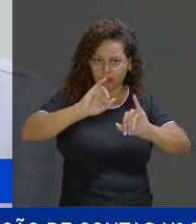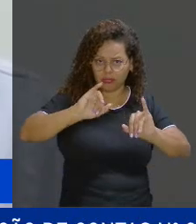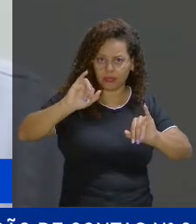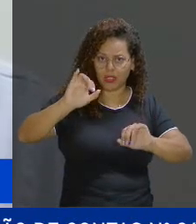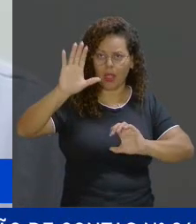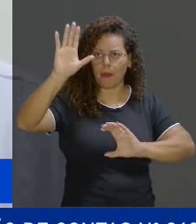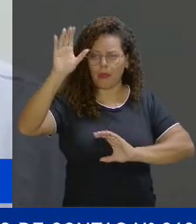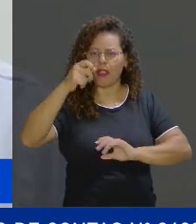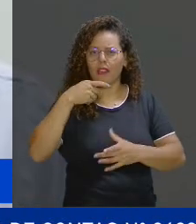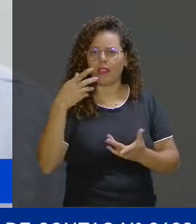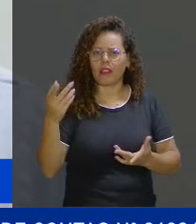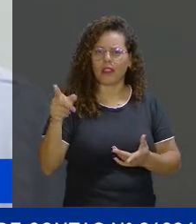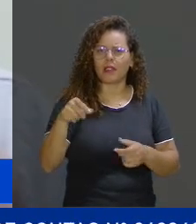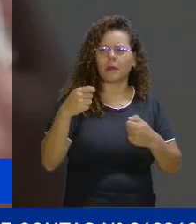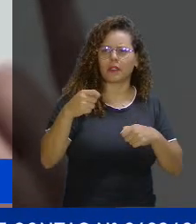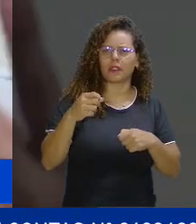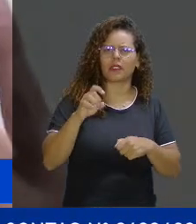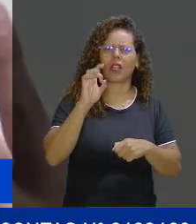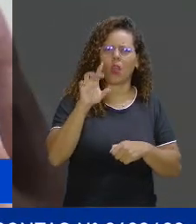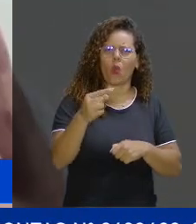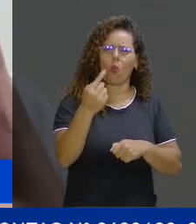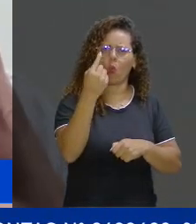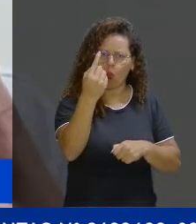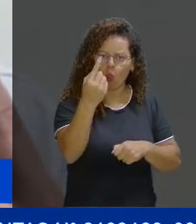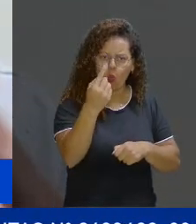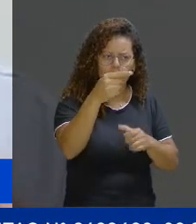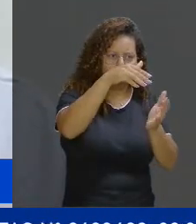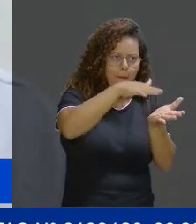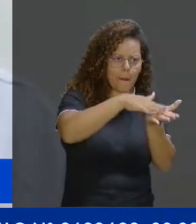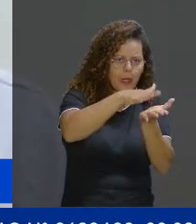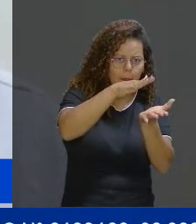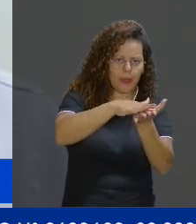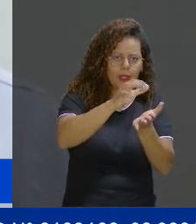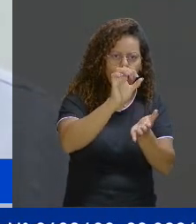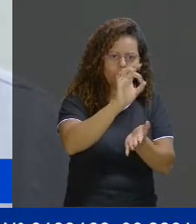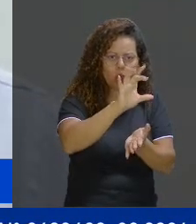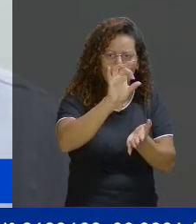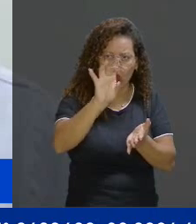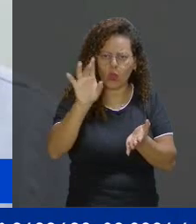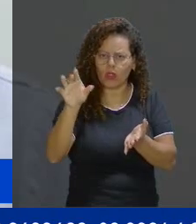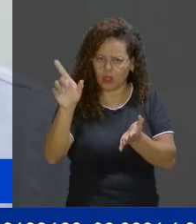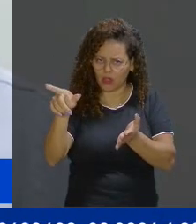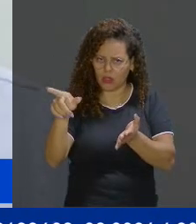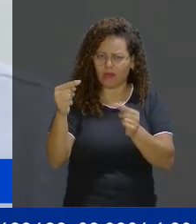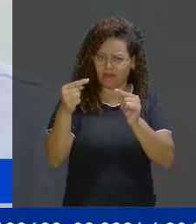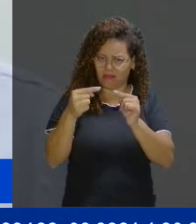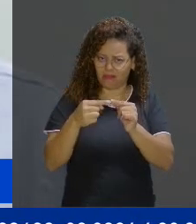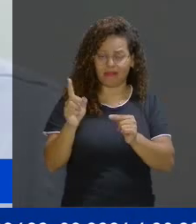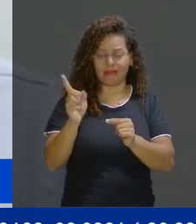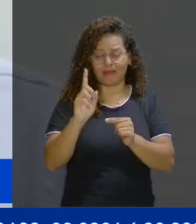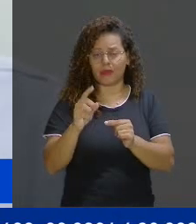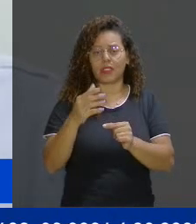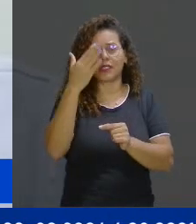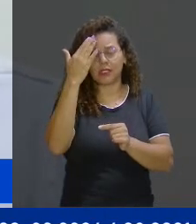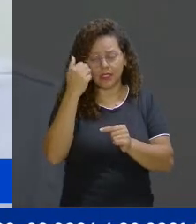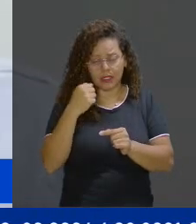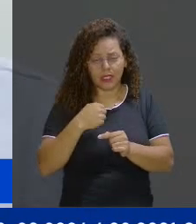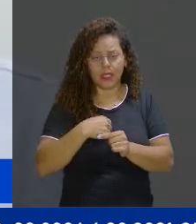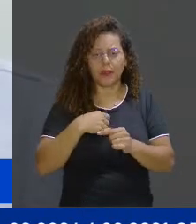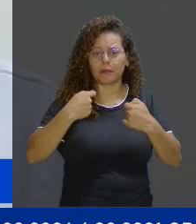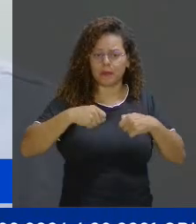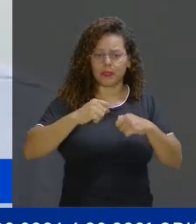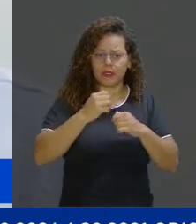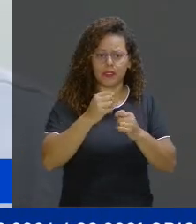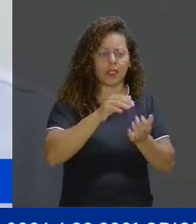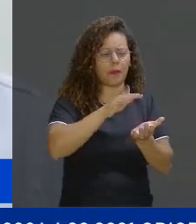um candidato ele vai ter que fabricar um santinho por eleitor? A gente sabe, na prática, que durante uma campanha, o